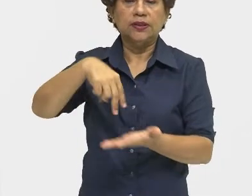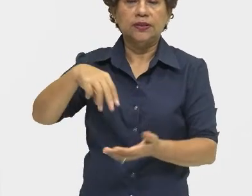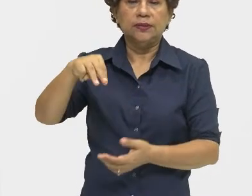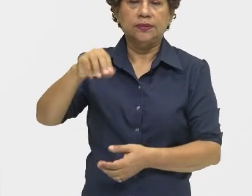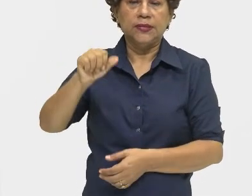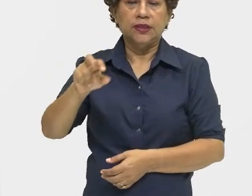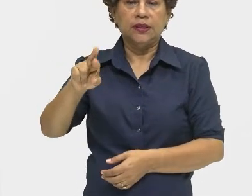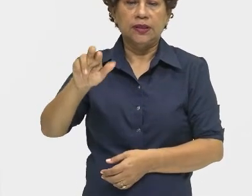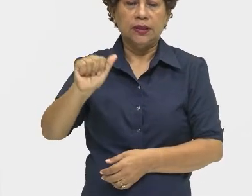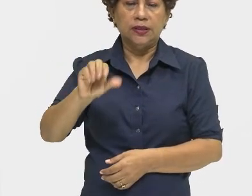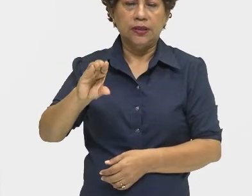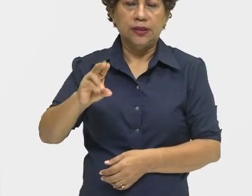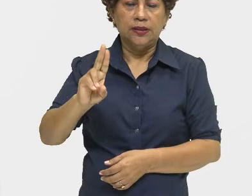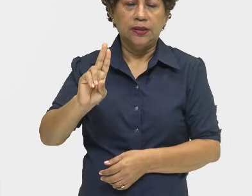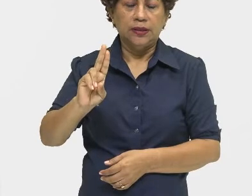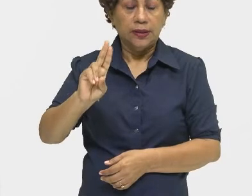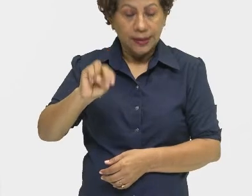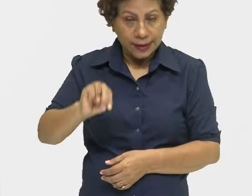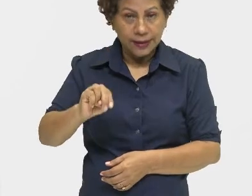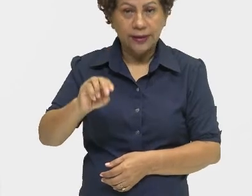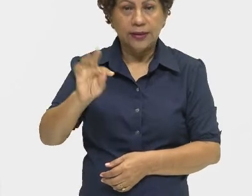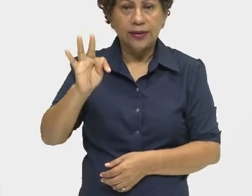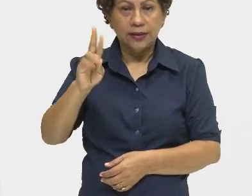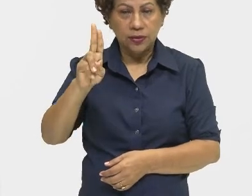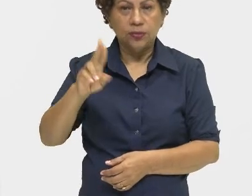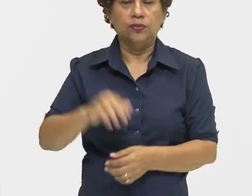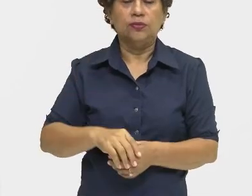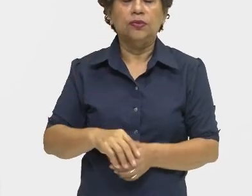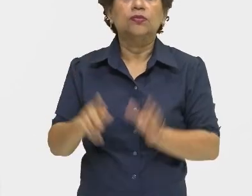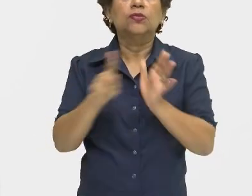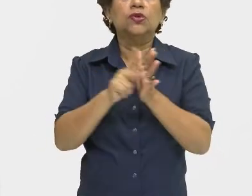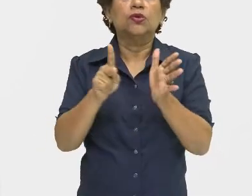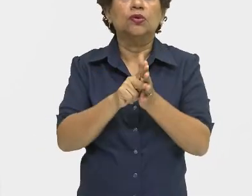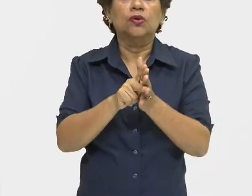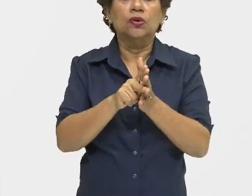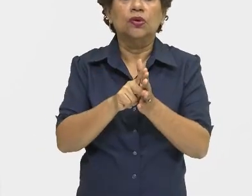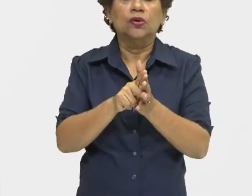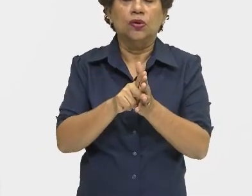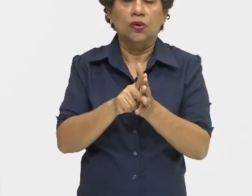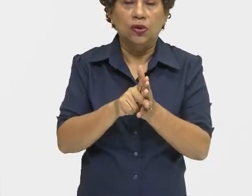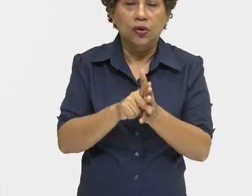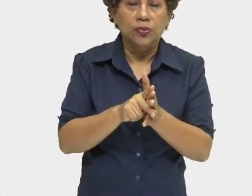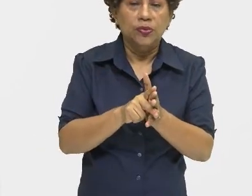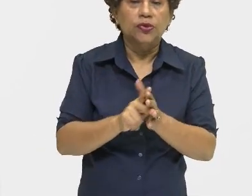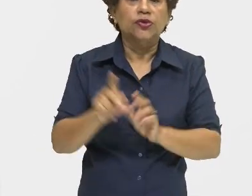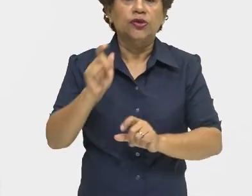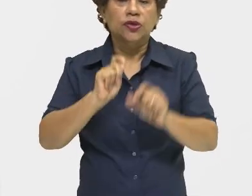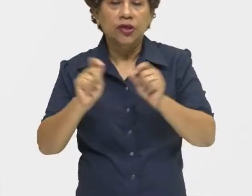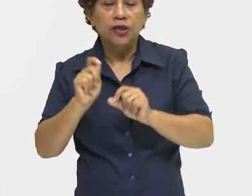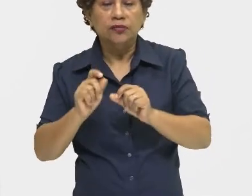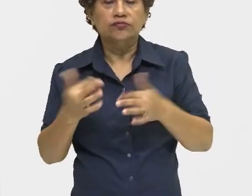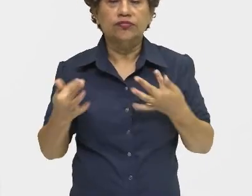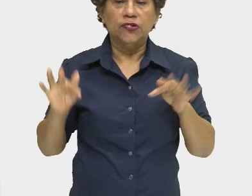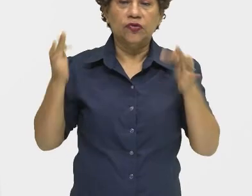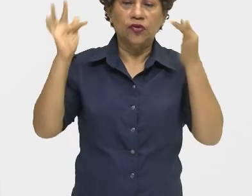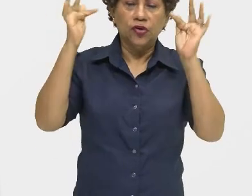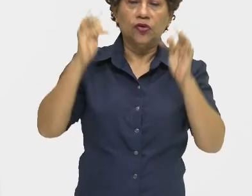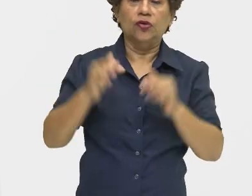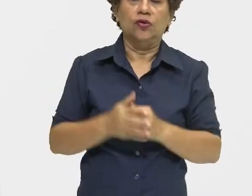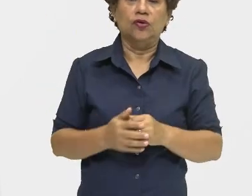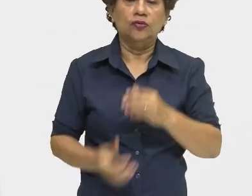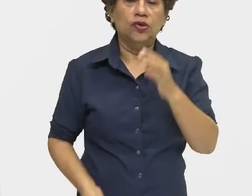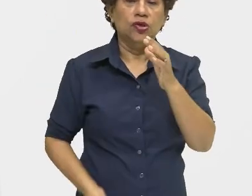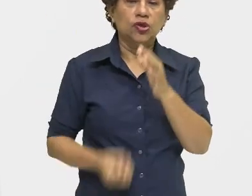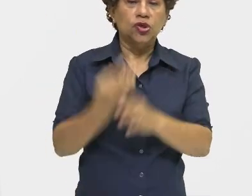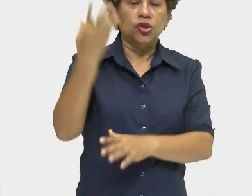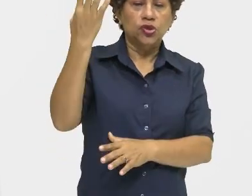origem afro-brasileira, típica do estado de Pernambuco. Surgiu em meados do século